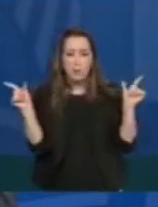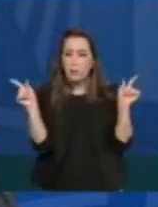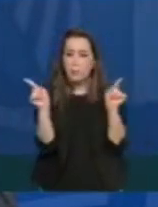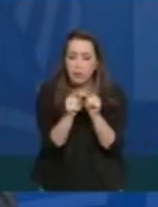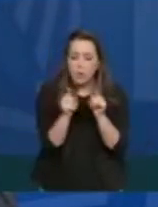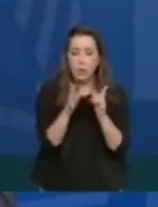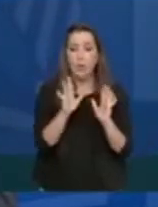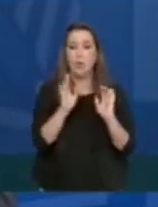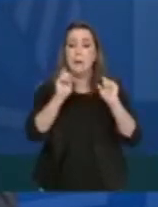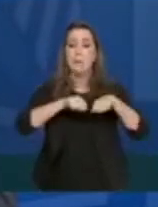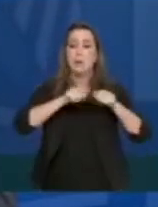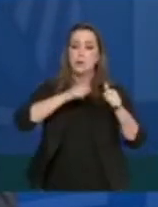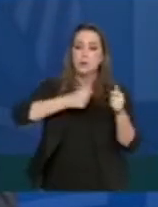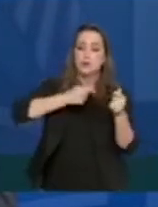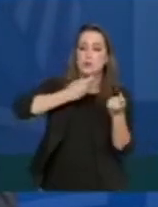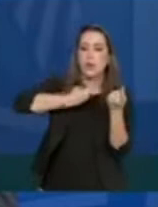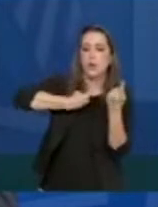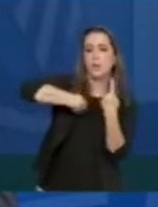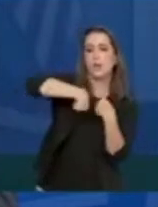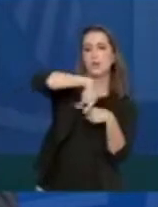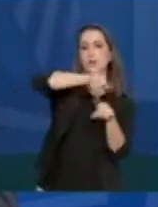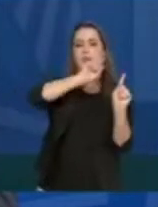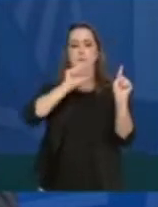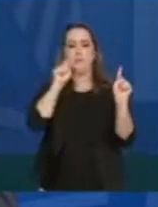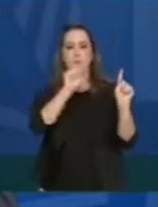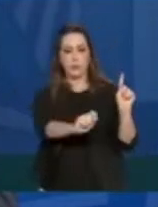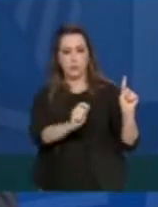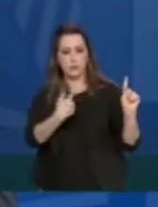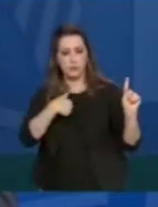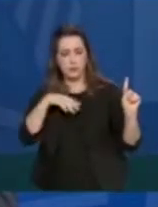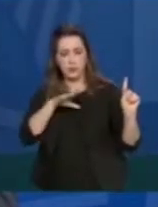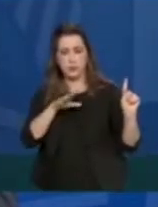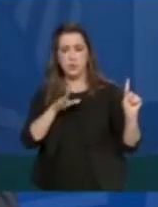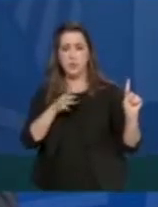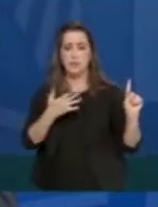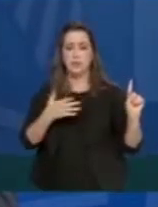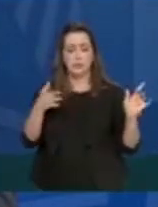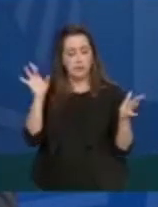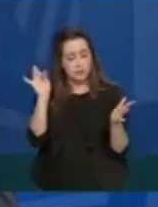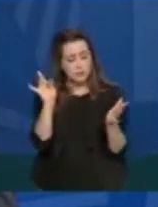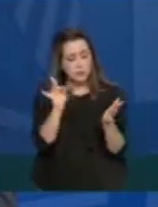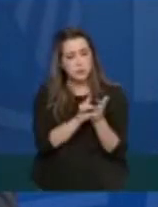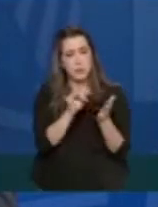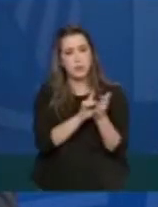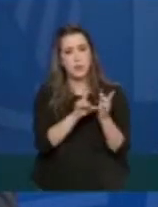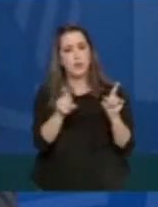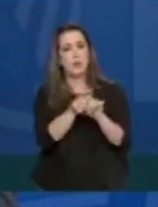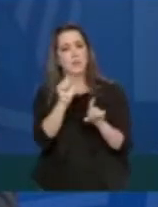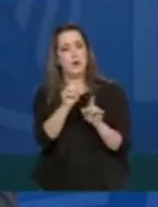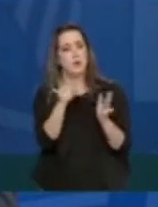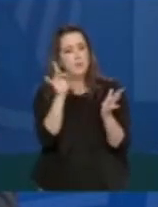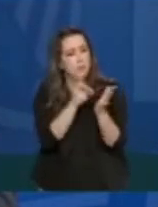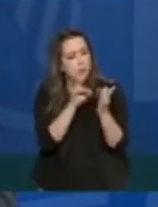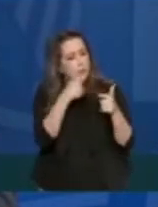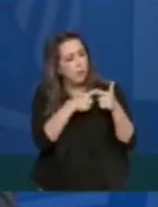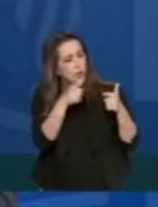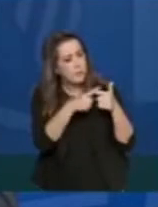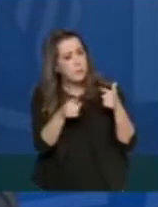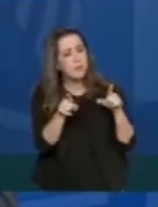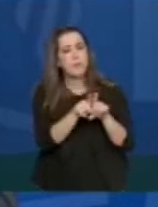possível, possam mudar a realidade de insegurança. E eu repito isso